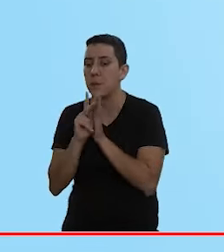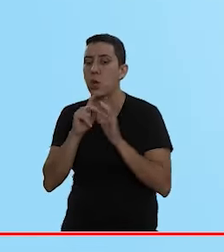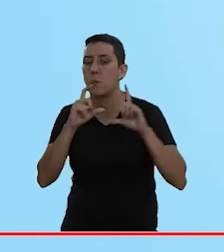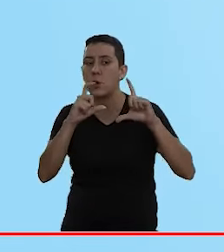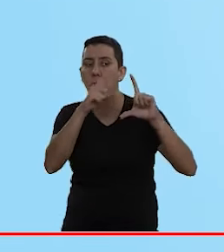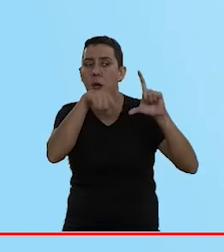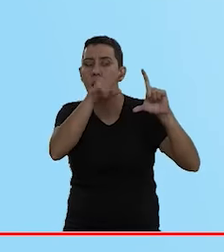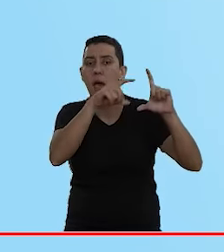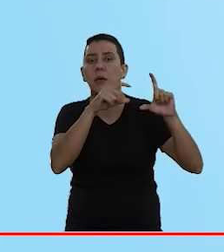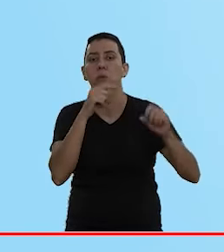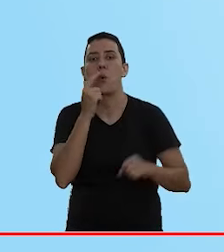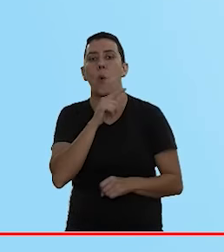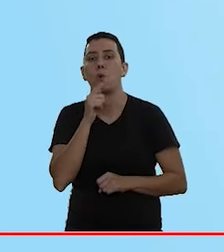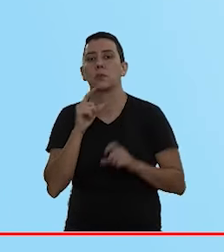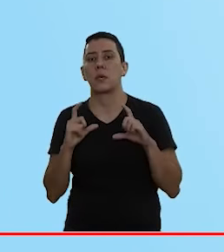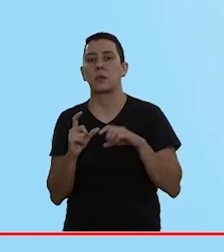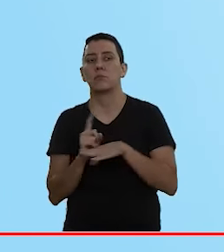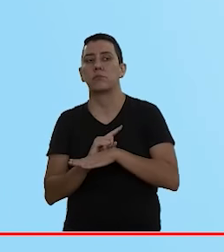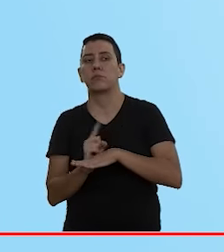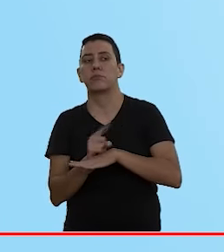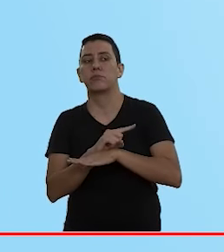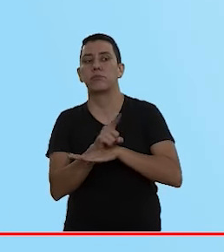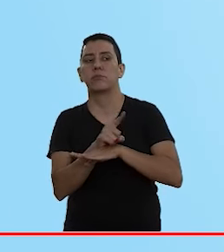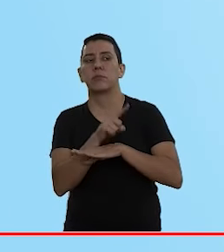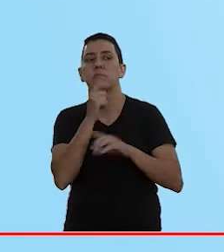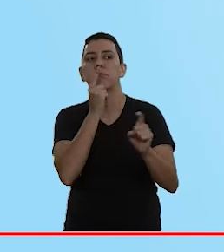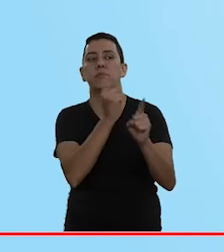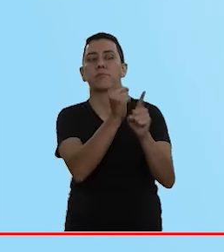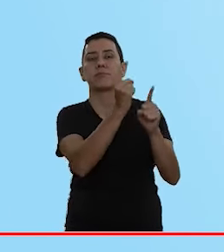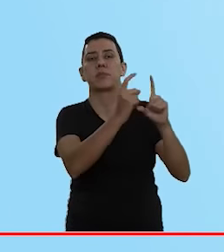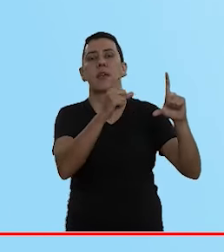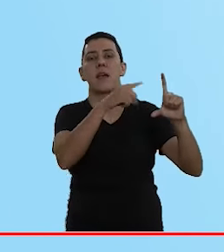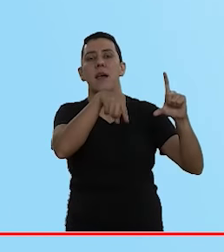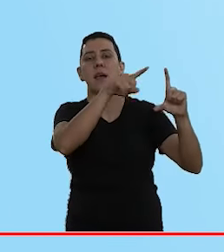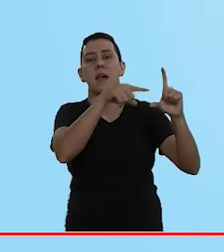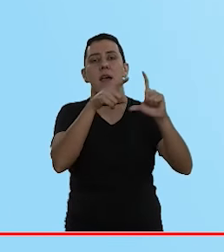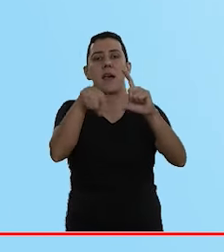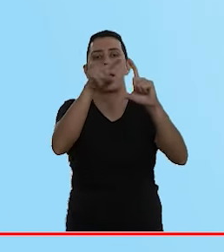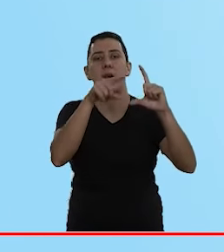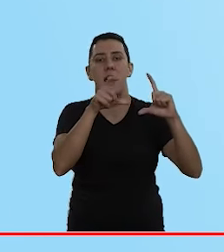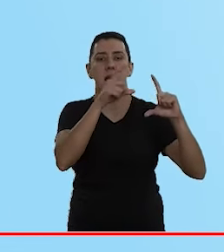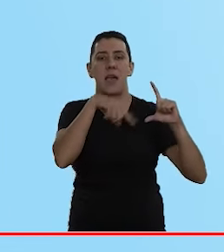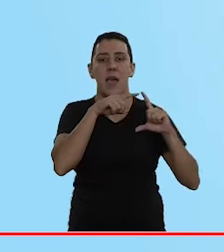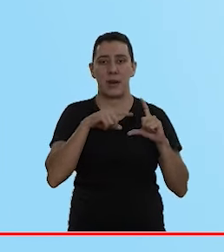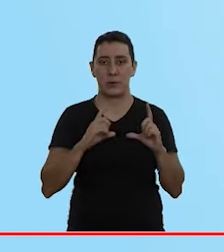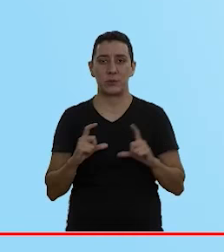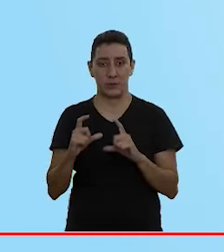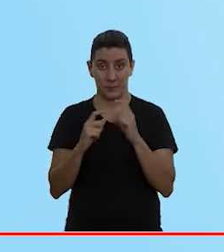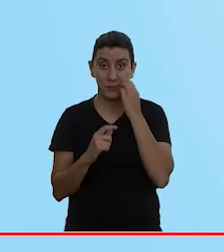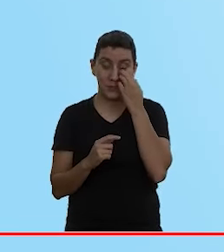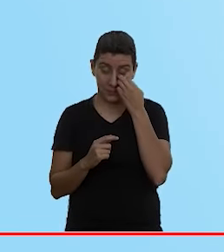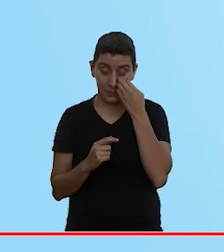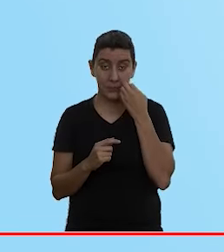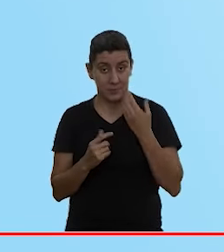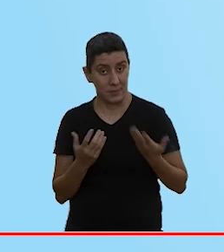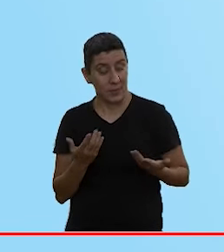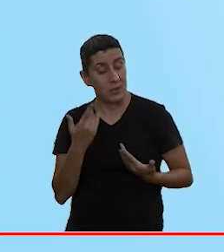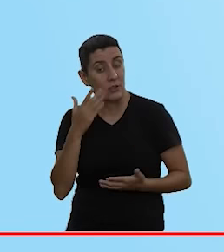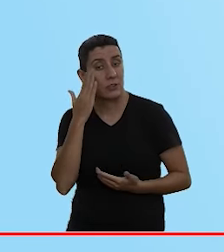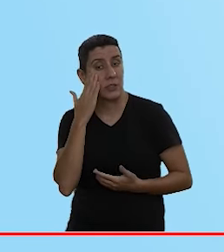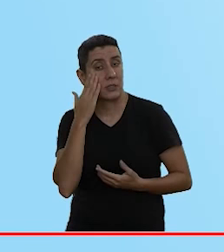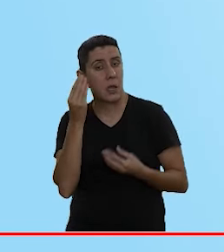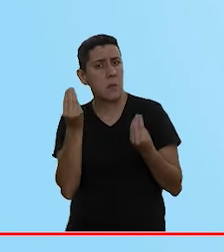precisão em tempo real, né, arcos na parte DC. Se nós tivermos otimizadores, conseguimos detectar exatamente o